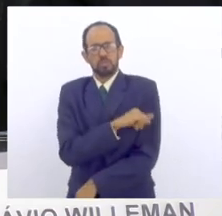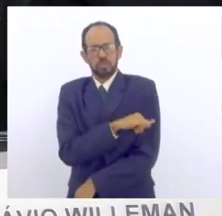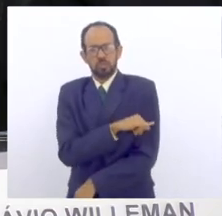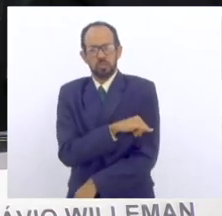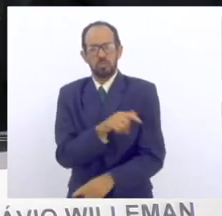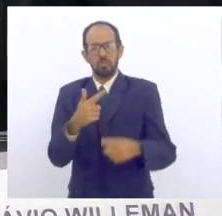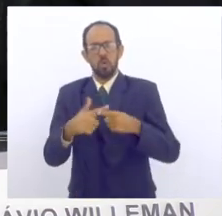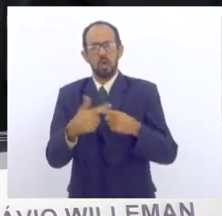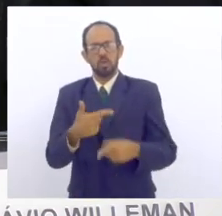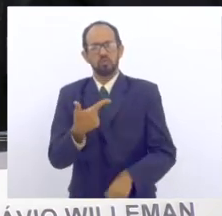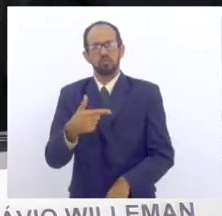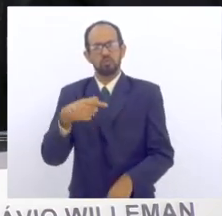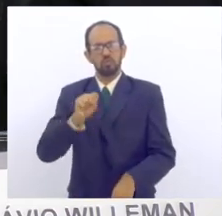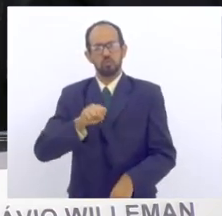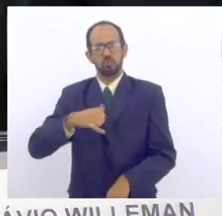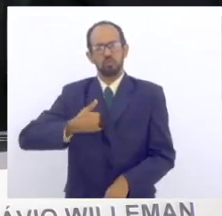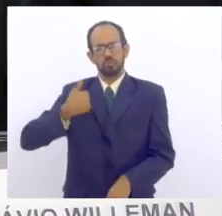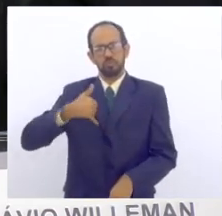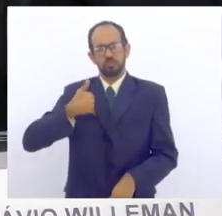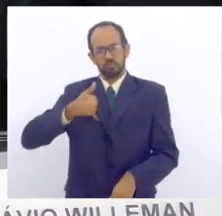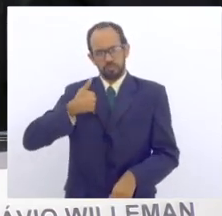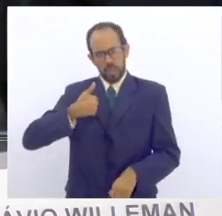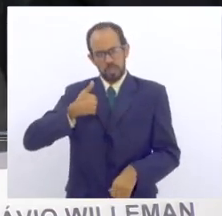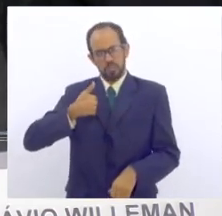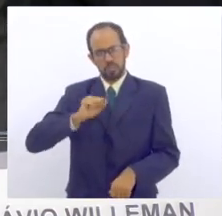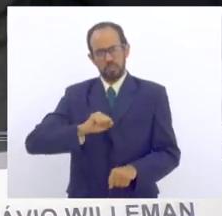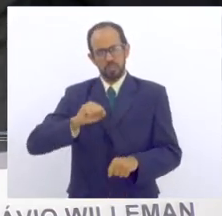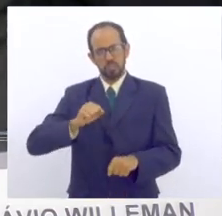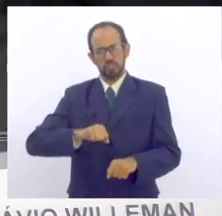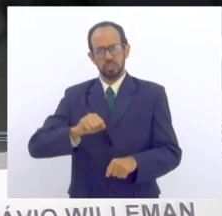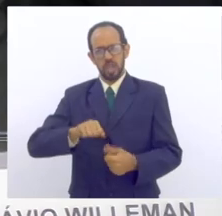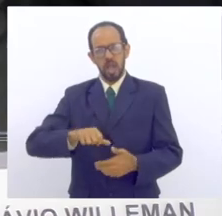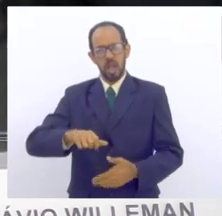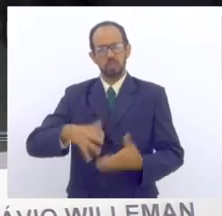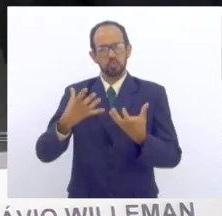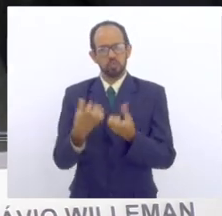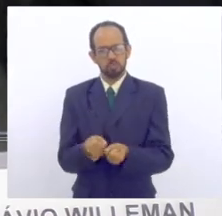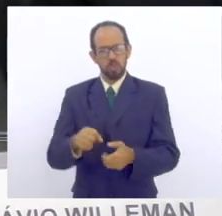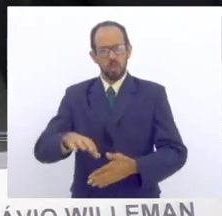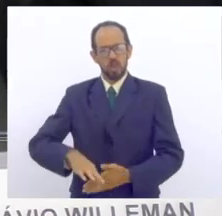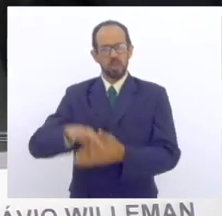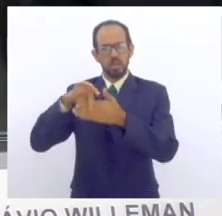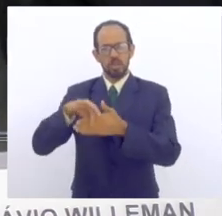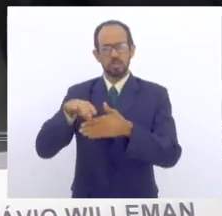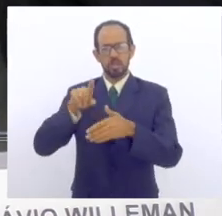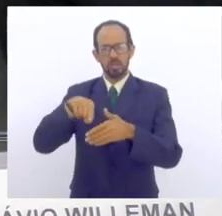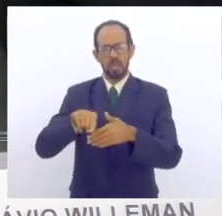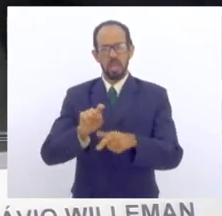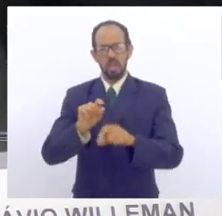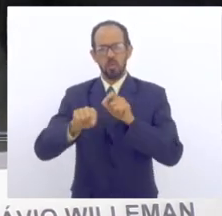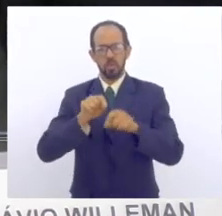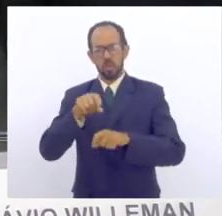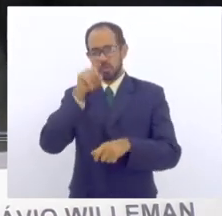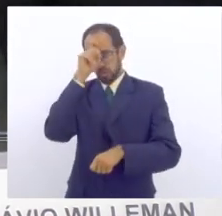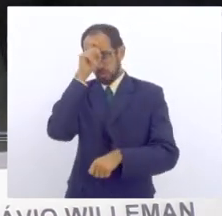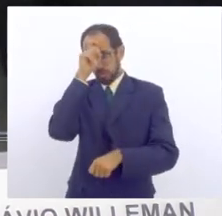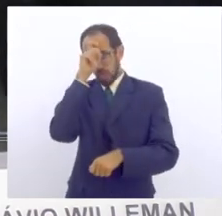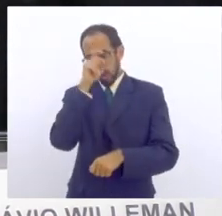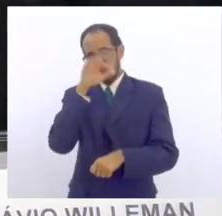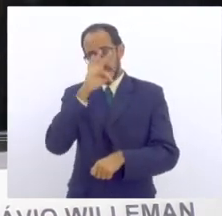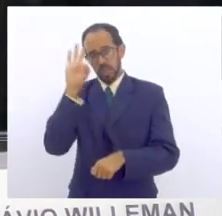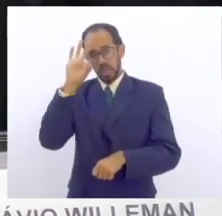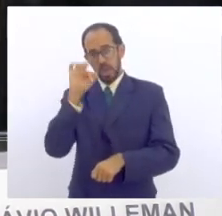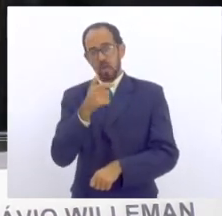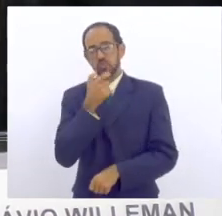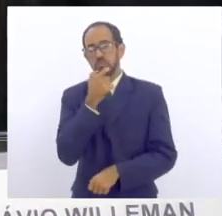28 anos exerceu a liderança chefia do que hoje conhecemos como os Hospital Federal de Bonsucesso aqui